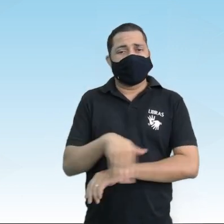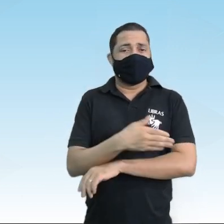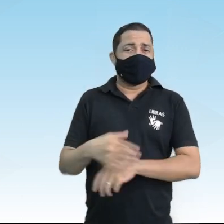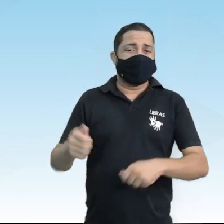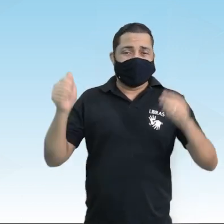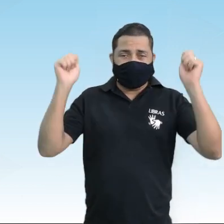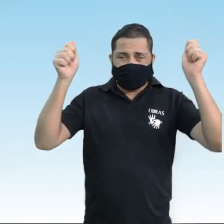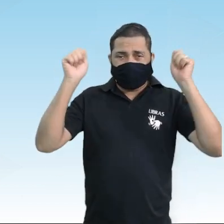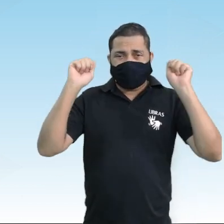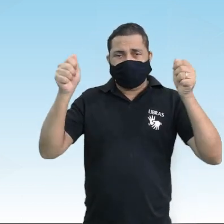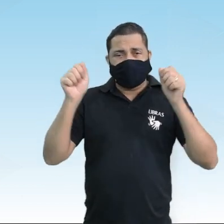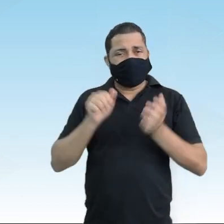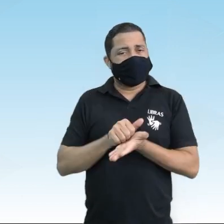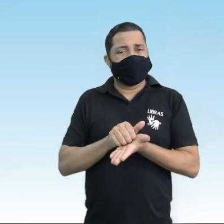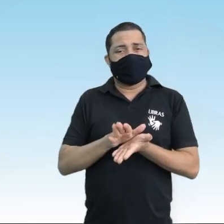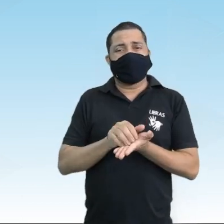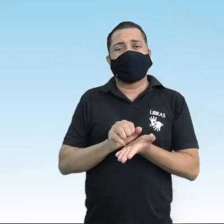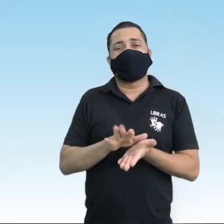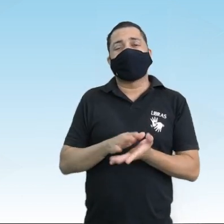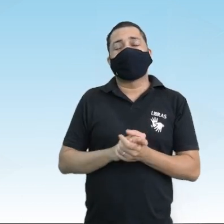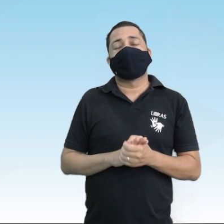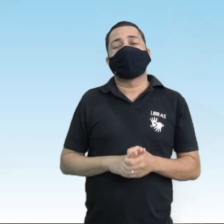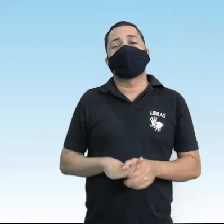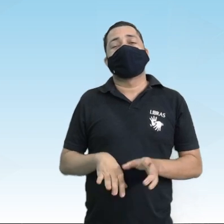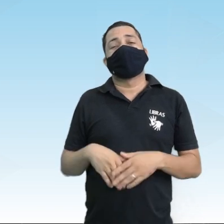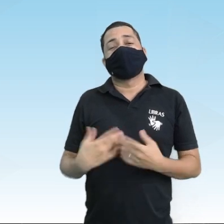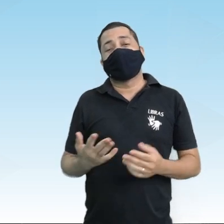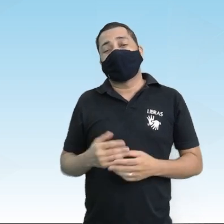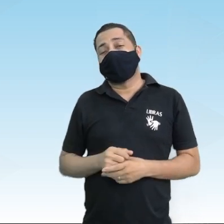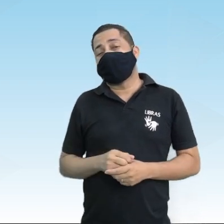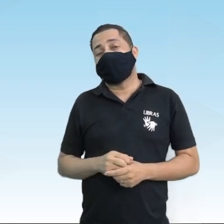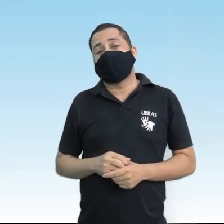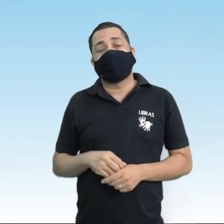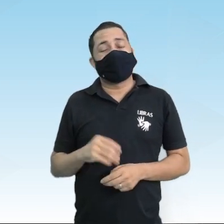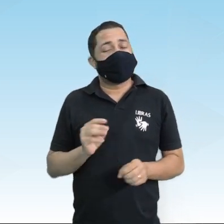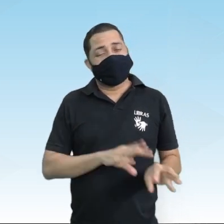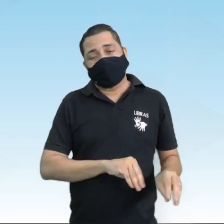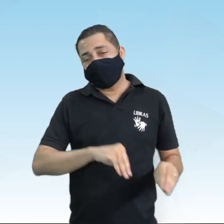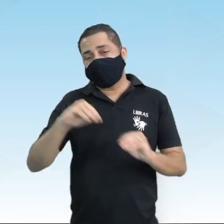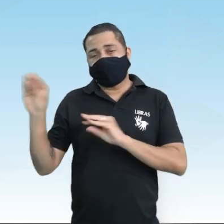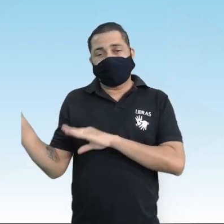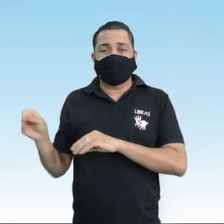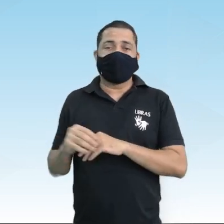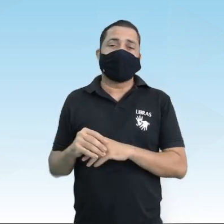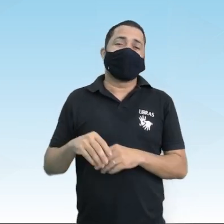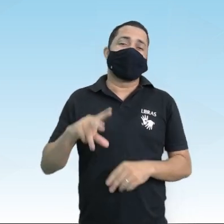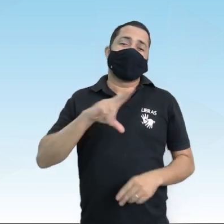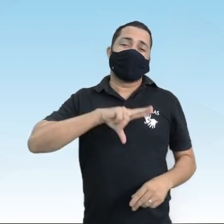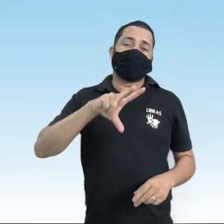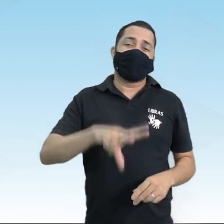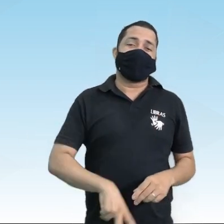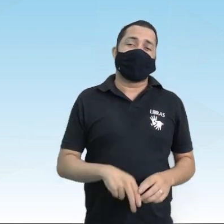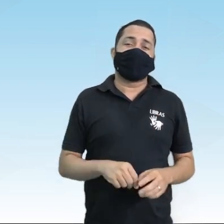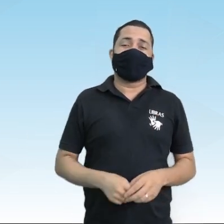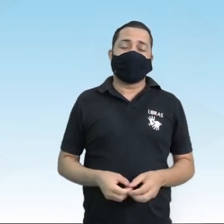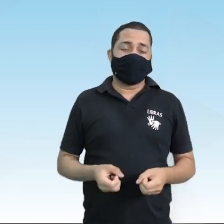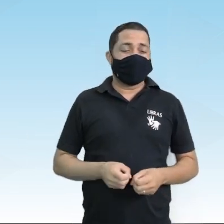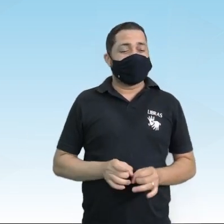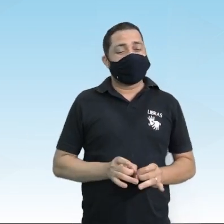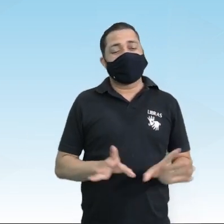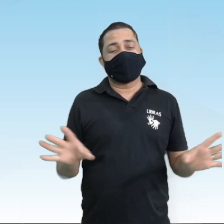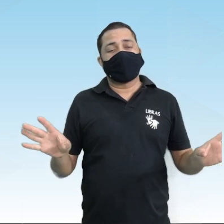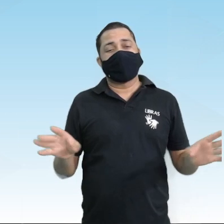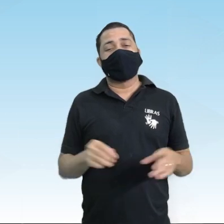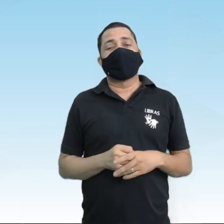fora Dom Pedro I, né? E aí Dom Pedro I se debanda para Portugal e deixa seu filho